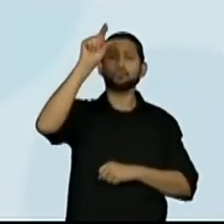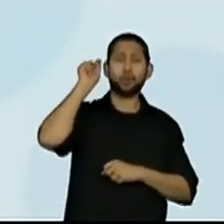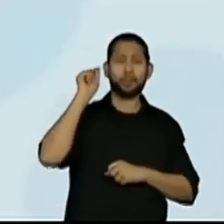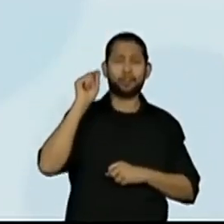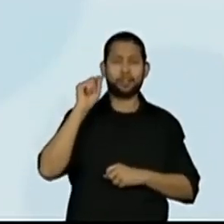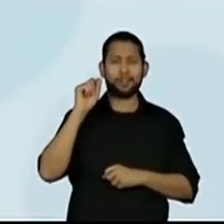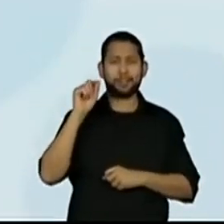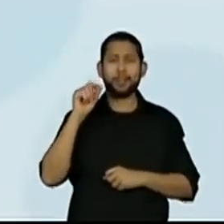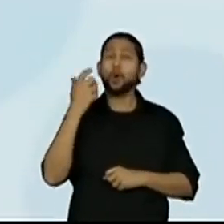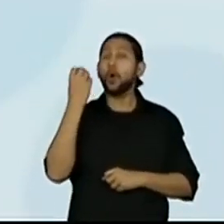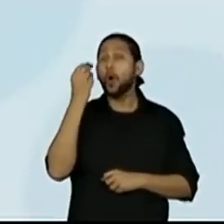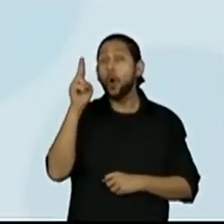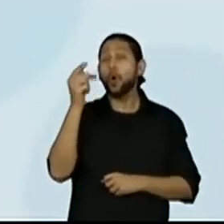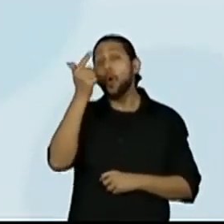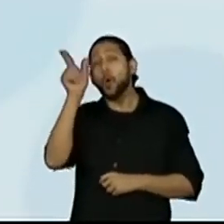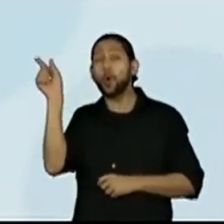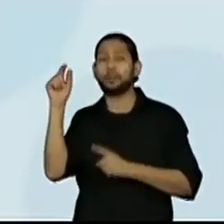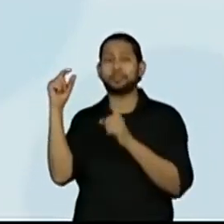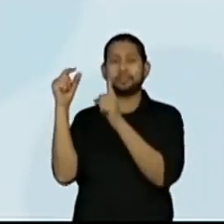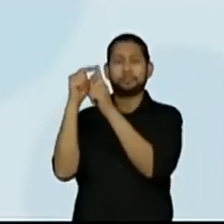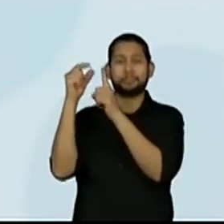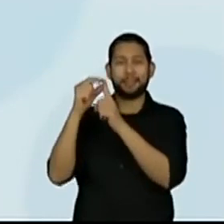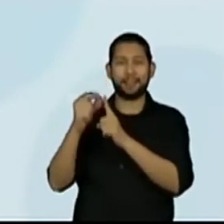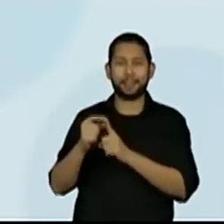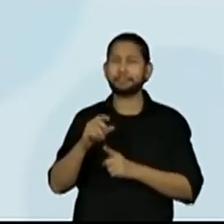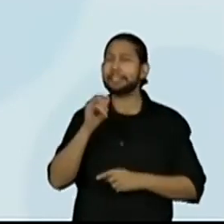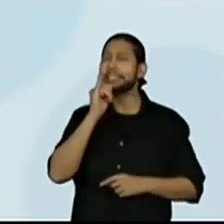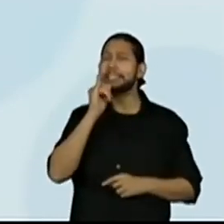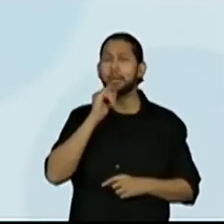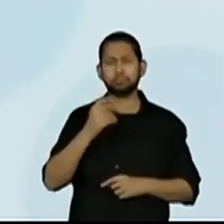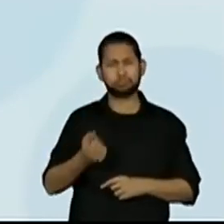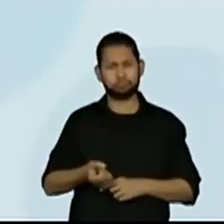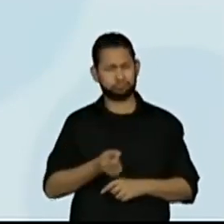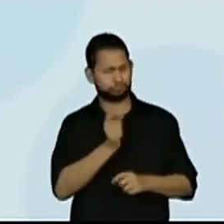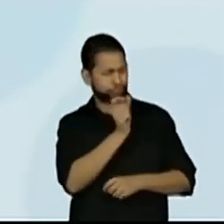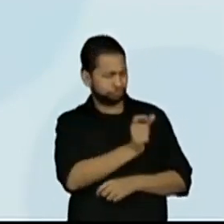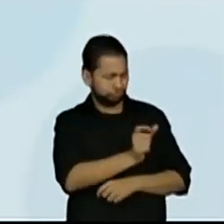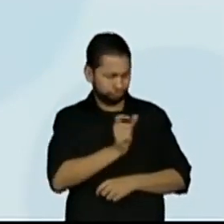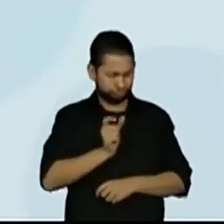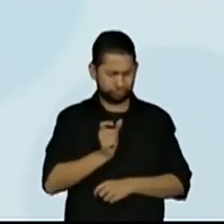caso, ou uma das palavras, nauta,